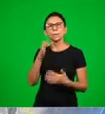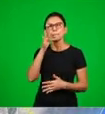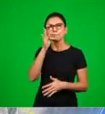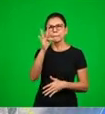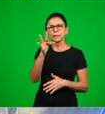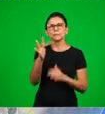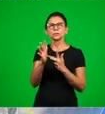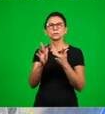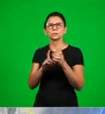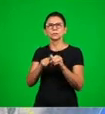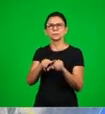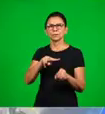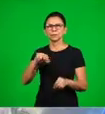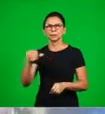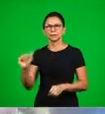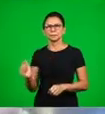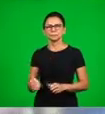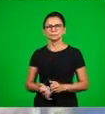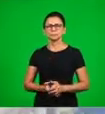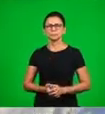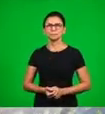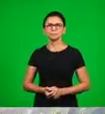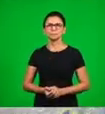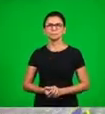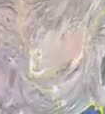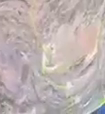Senhor Jesus.